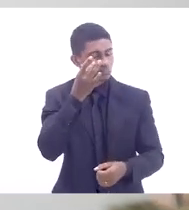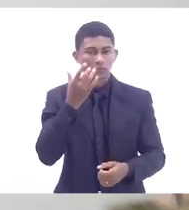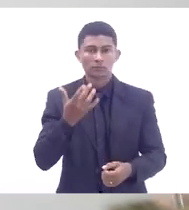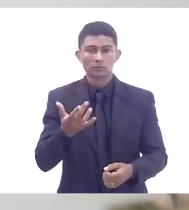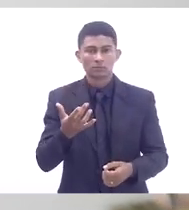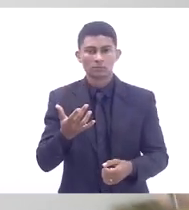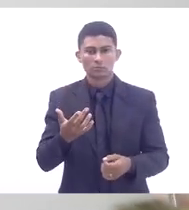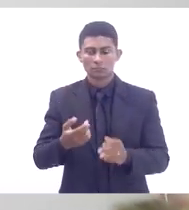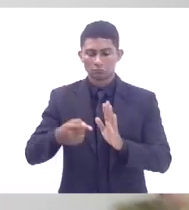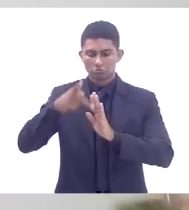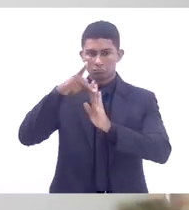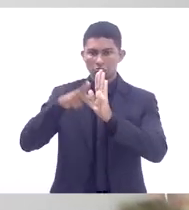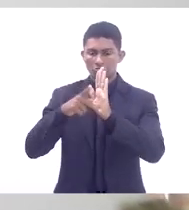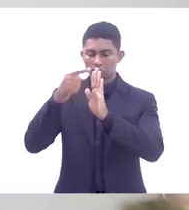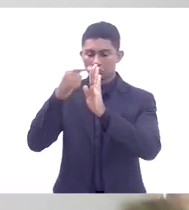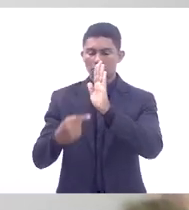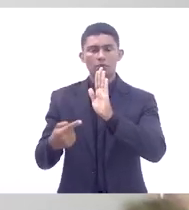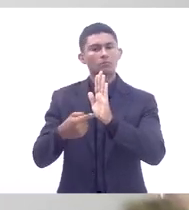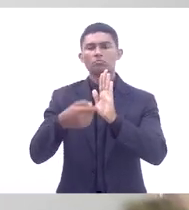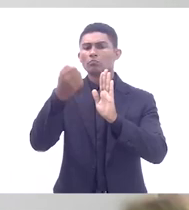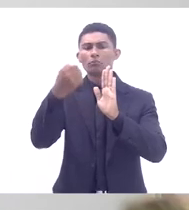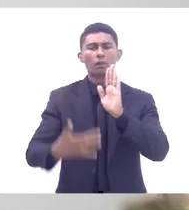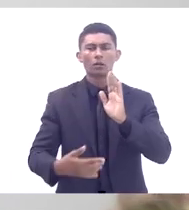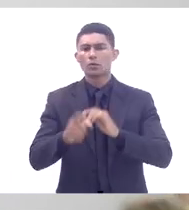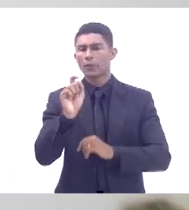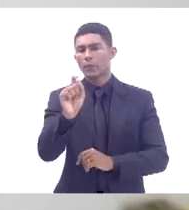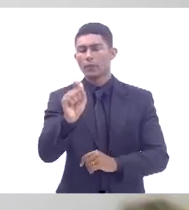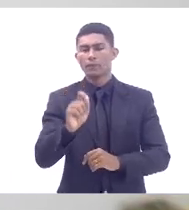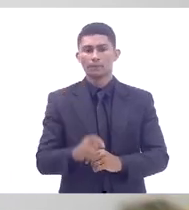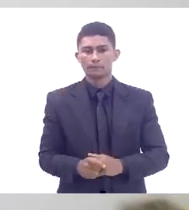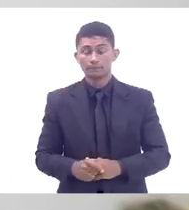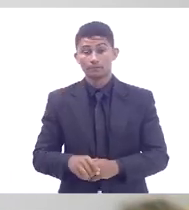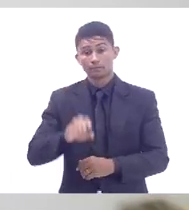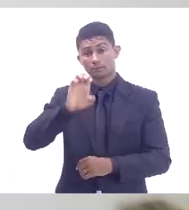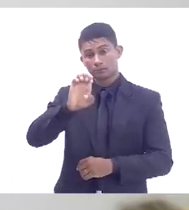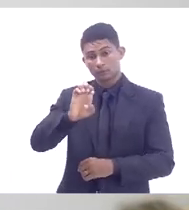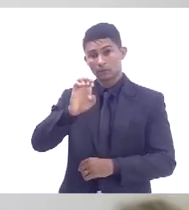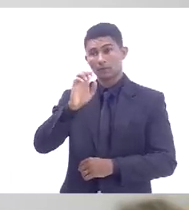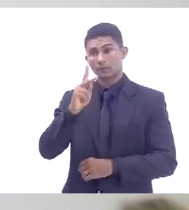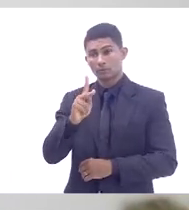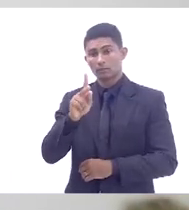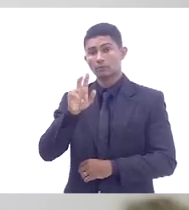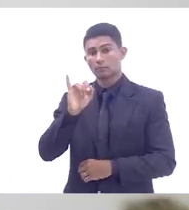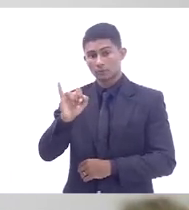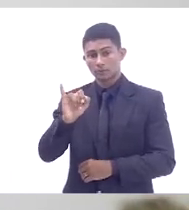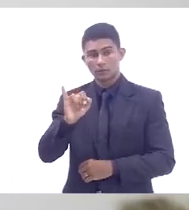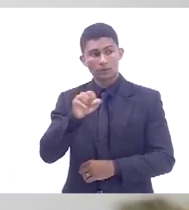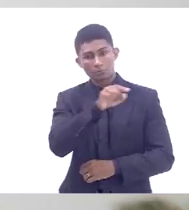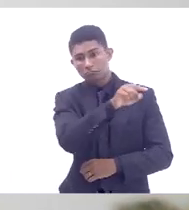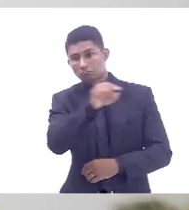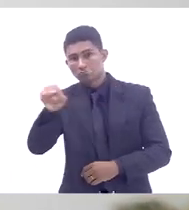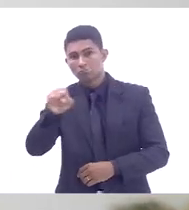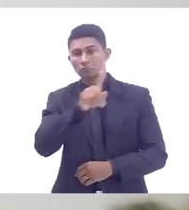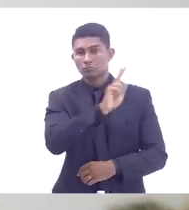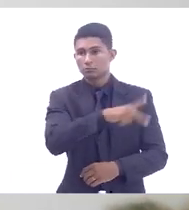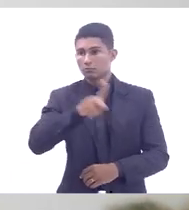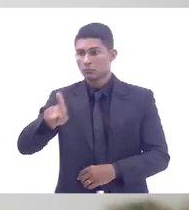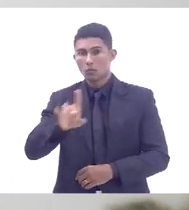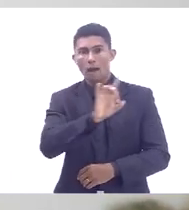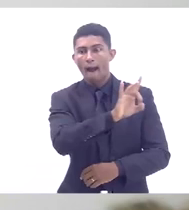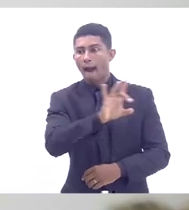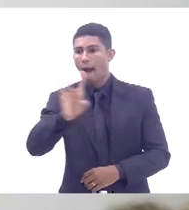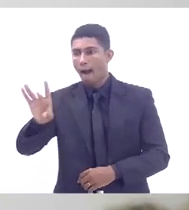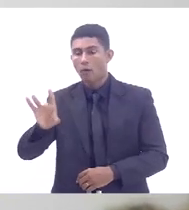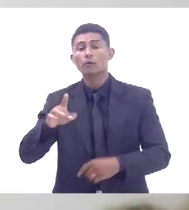entre assumo né que é que a utilização de EPI's a querida por cada docente via